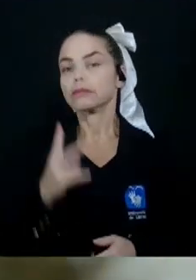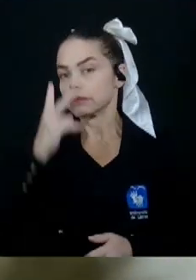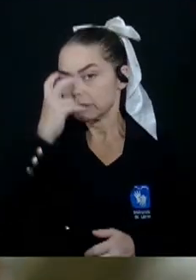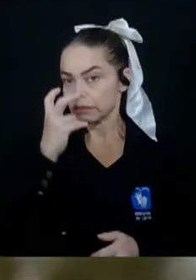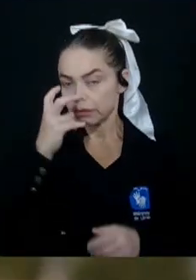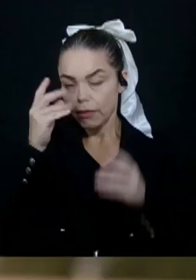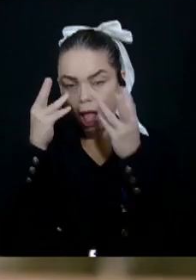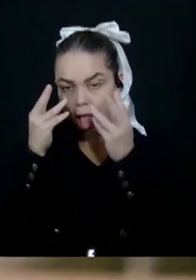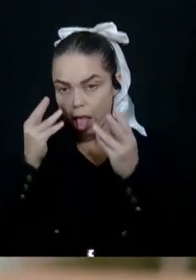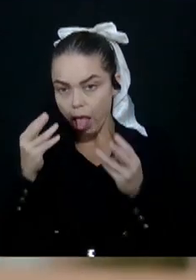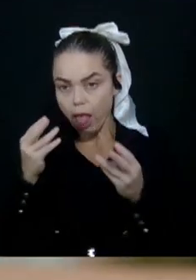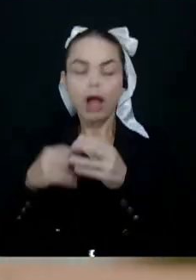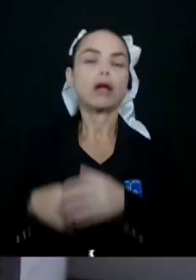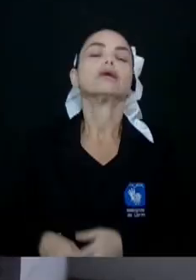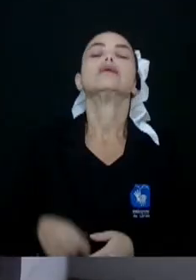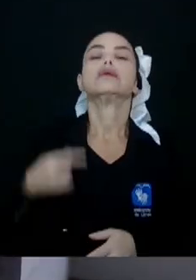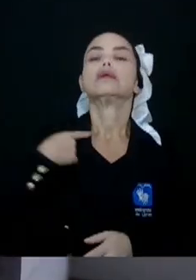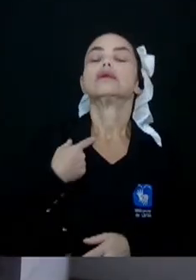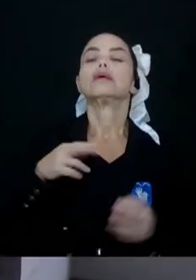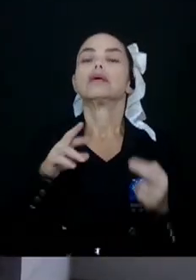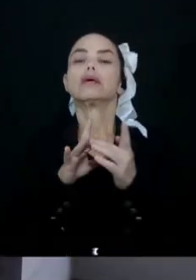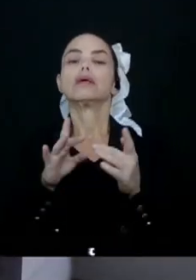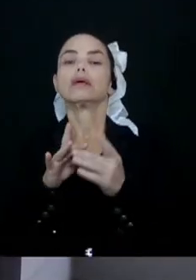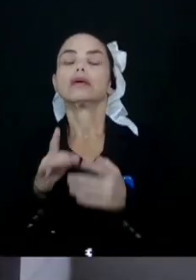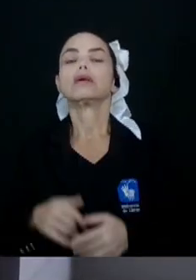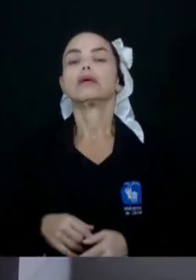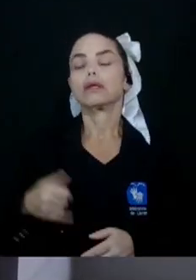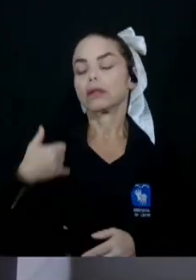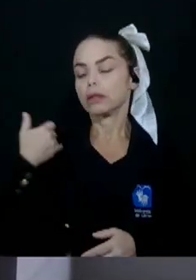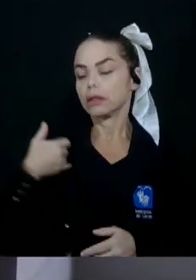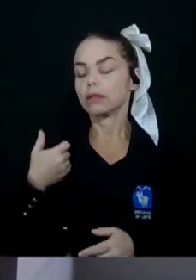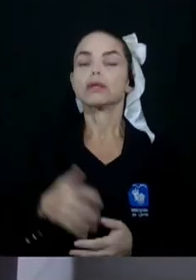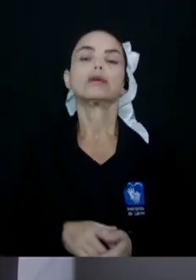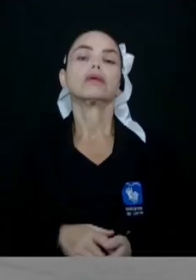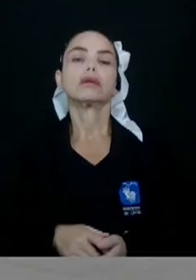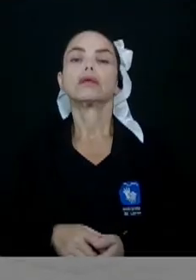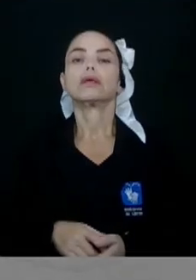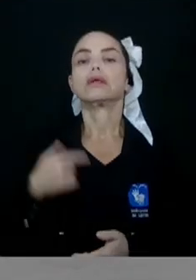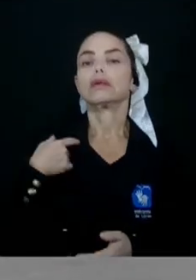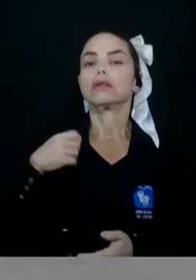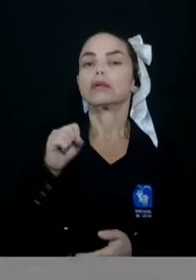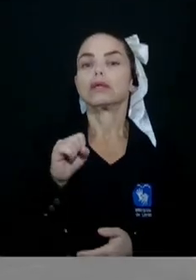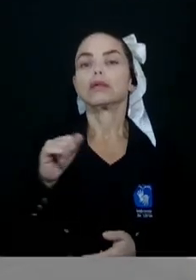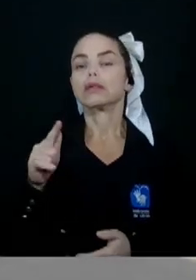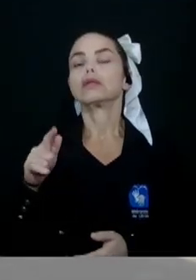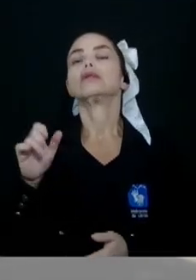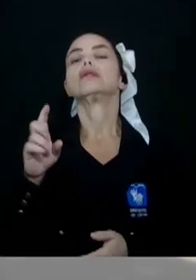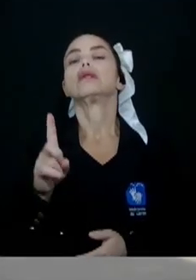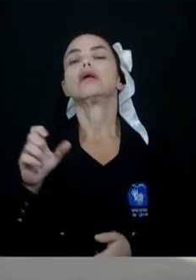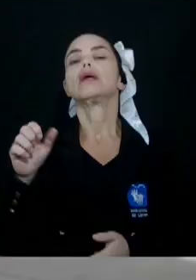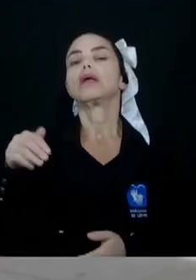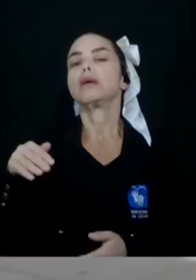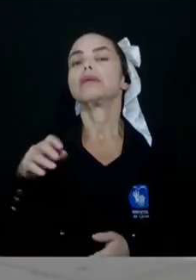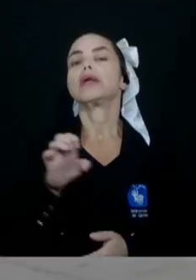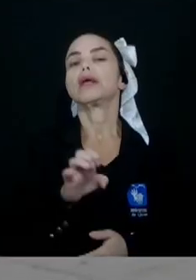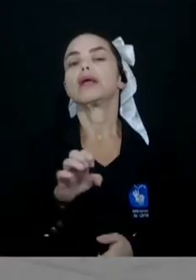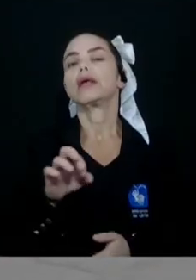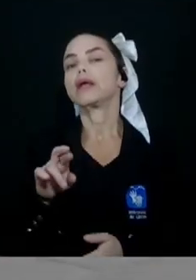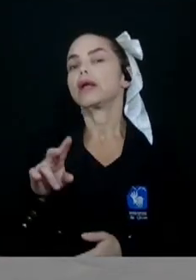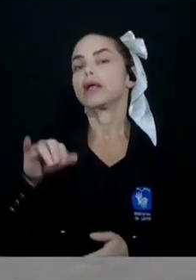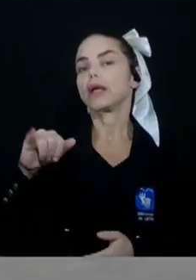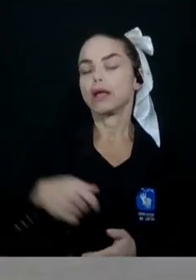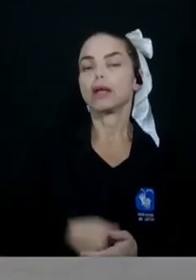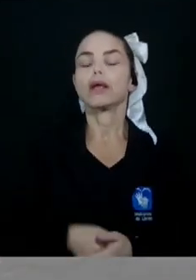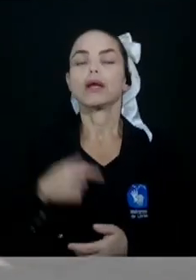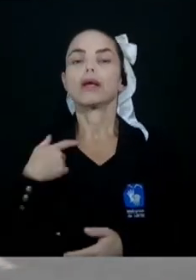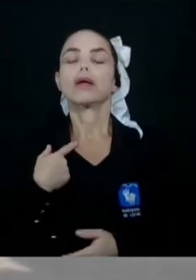Macular relacionada à idade, conhecida pela sigla TMRI. A doença é considerada uma das principais causas de